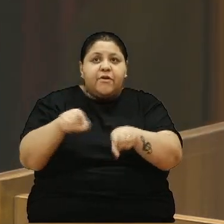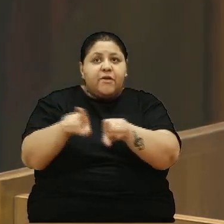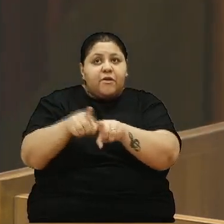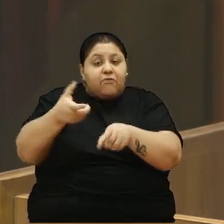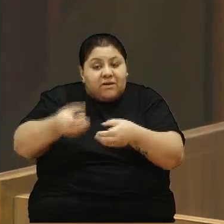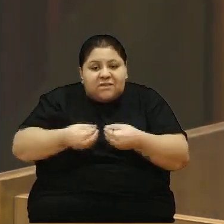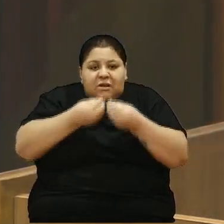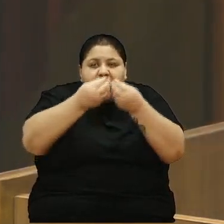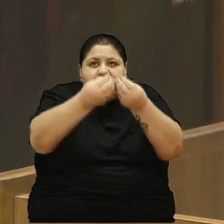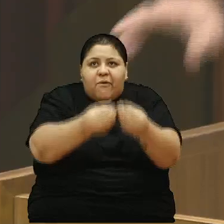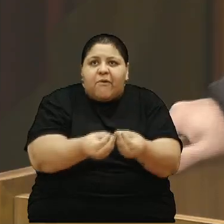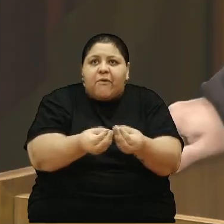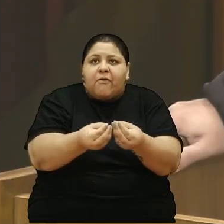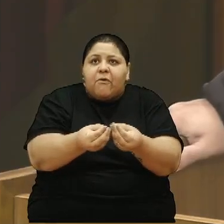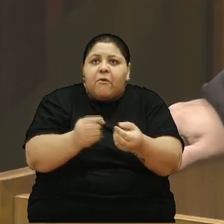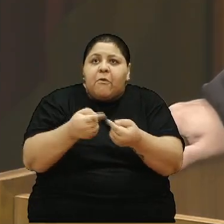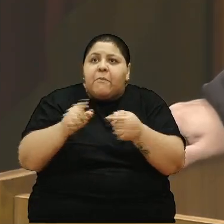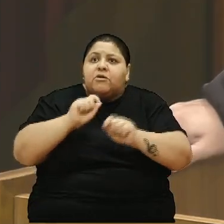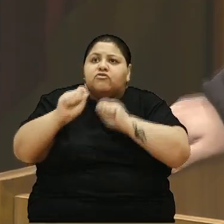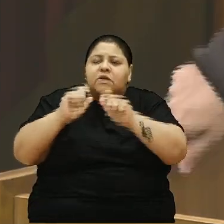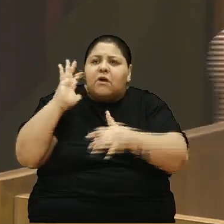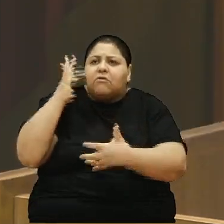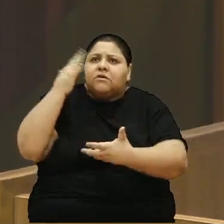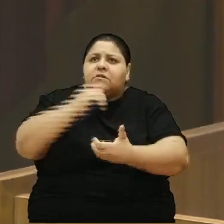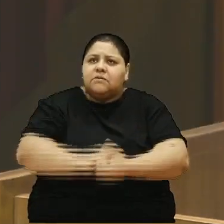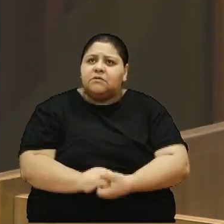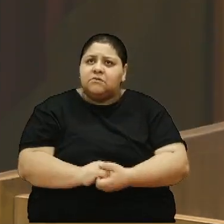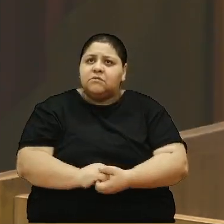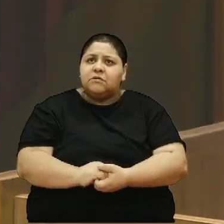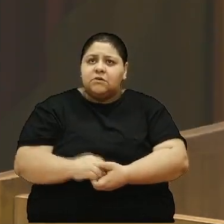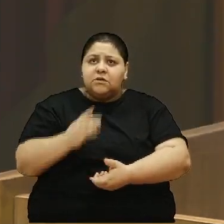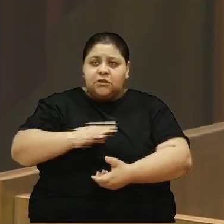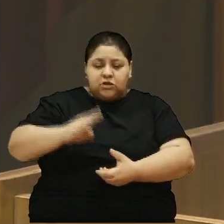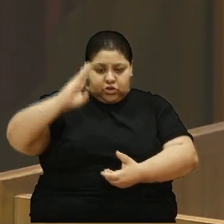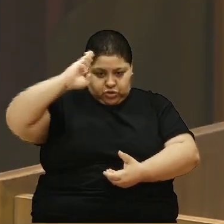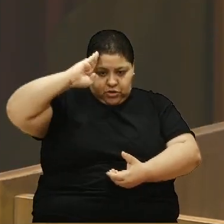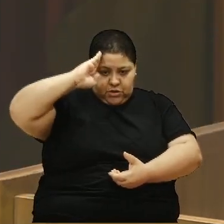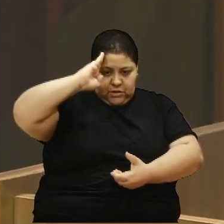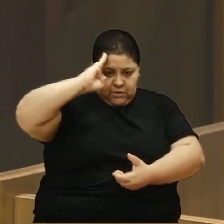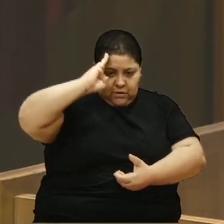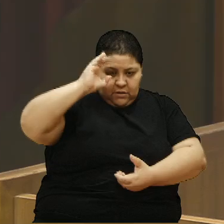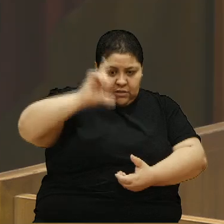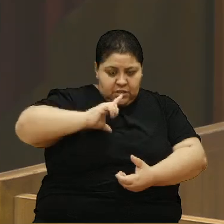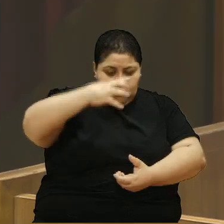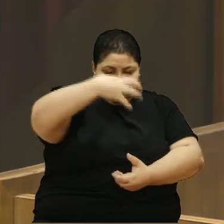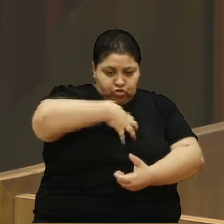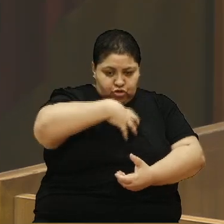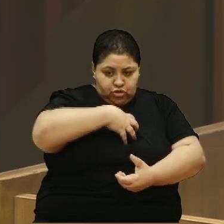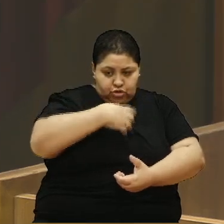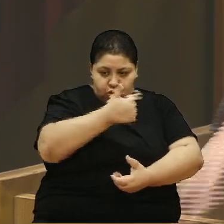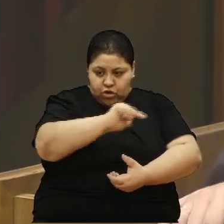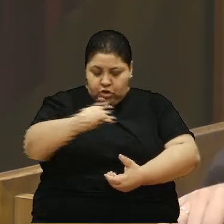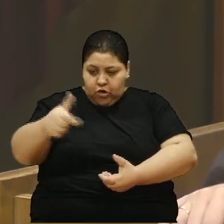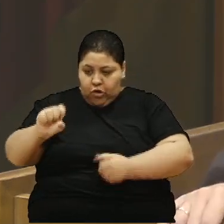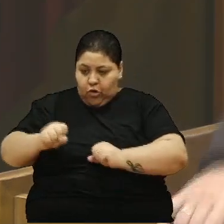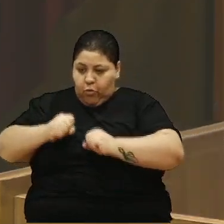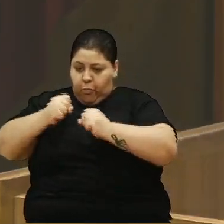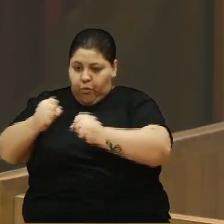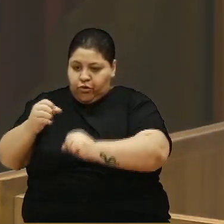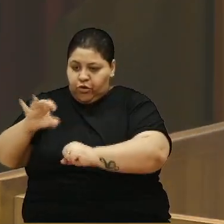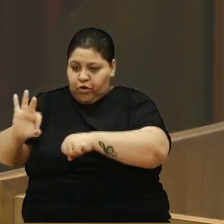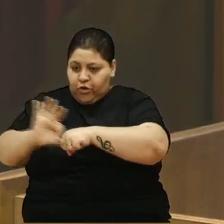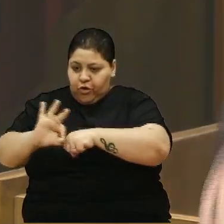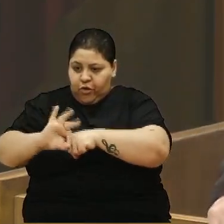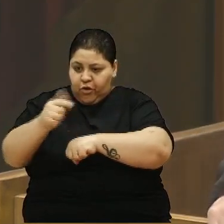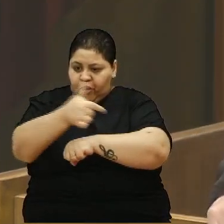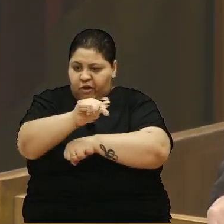Mas que é isso, tchê? De Farnell, um cara E na hora que eu outorgo o poder para o advogado falar, é